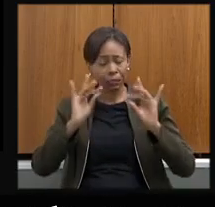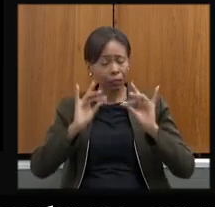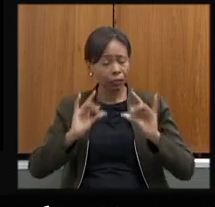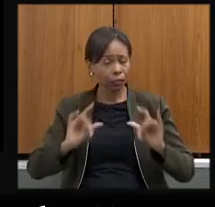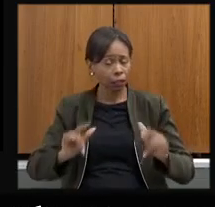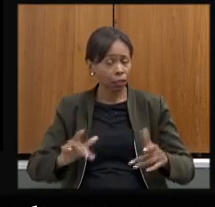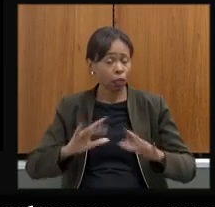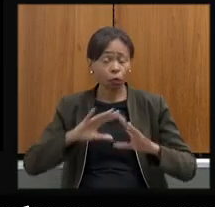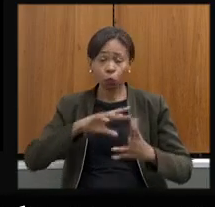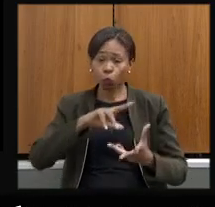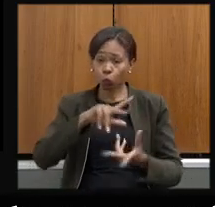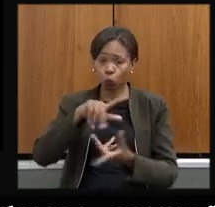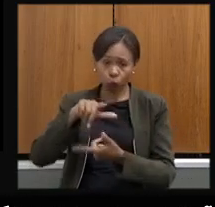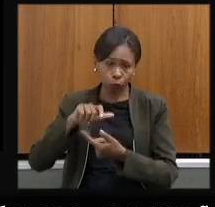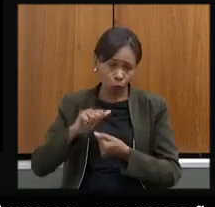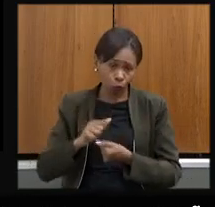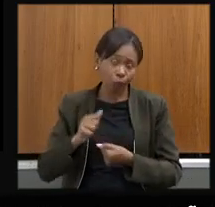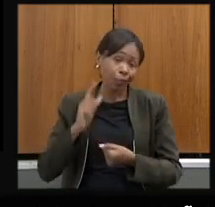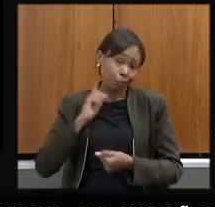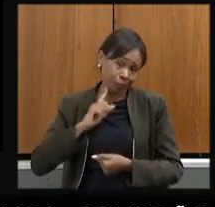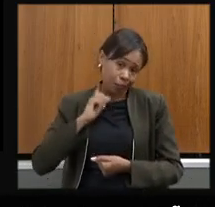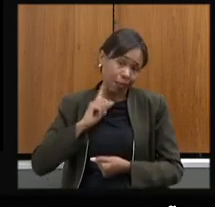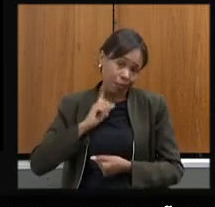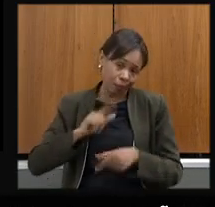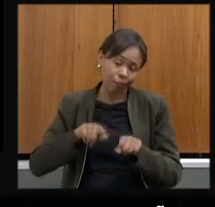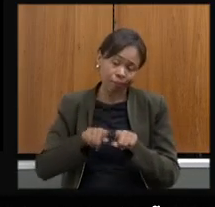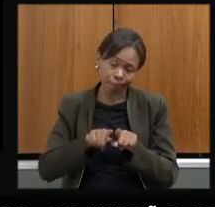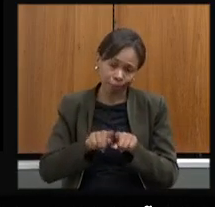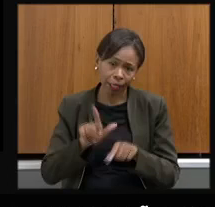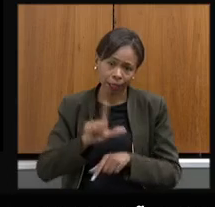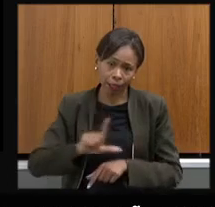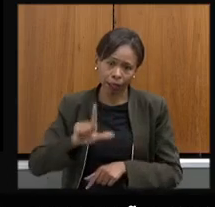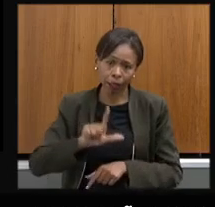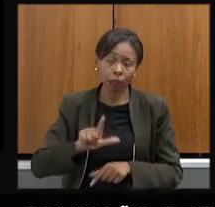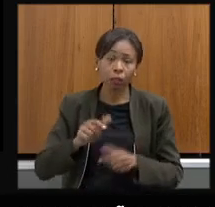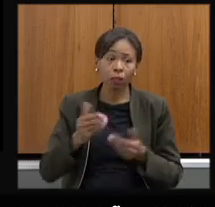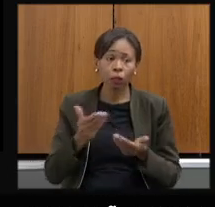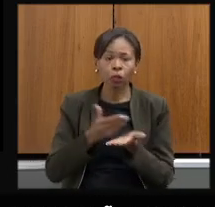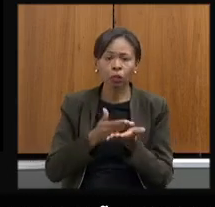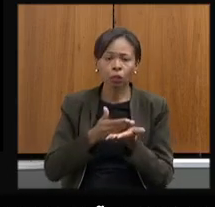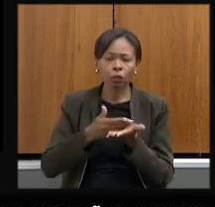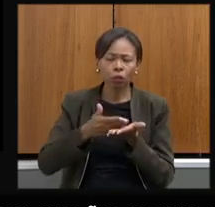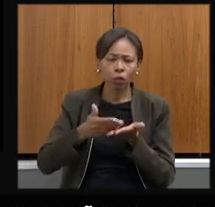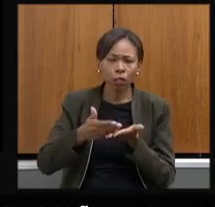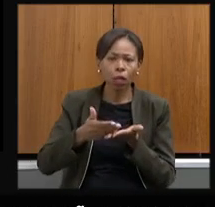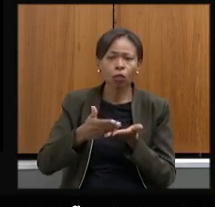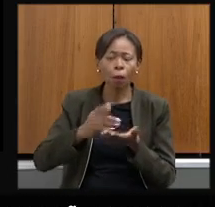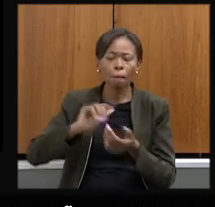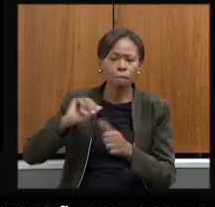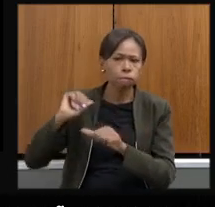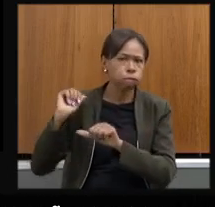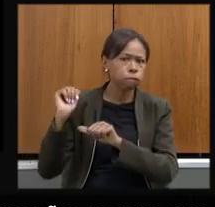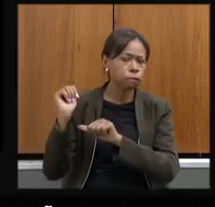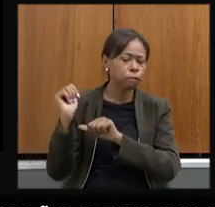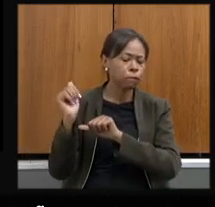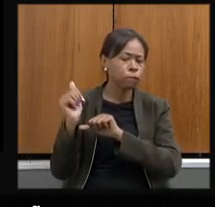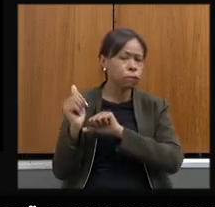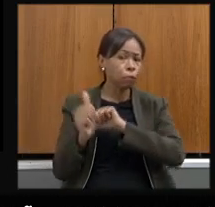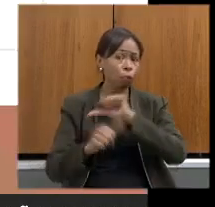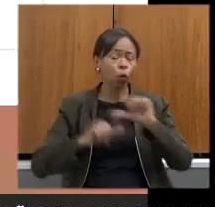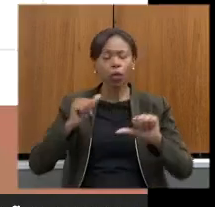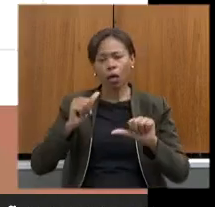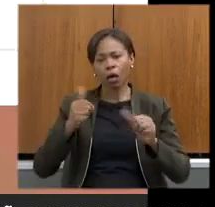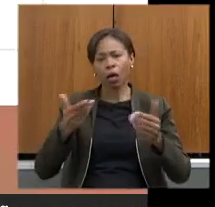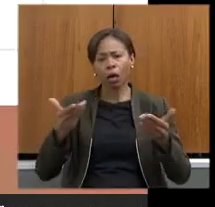no mundo inteiro e obviamente Minas Gerais não ficou de fora estamos começando a virar a página do